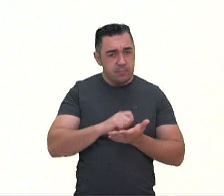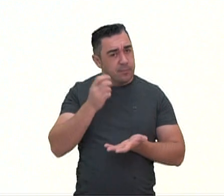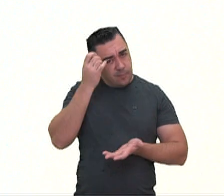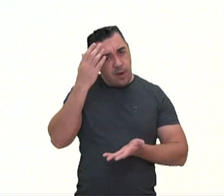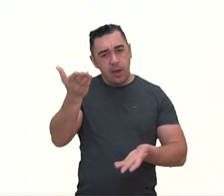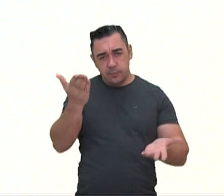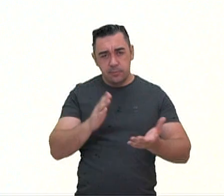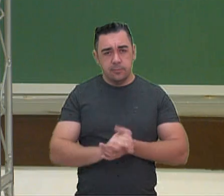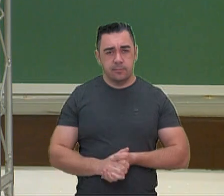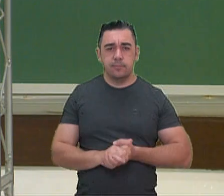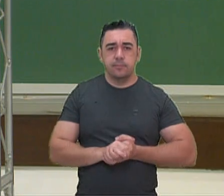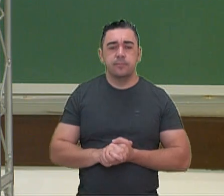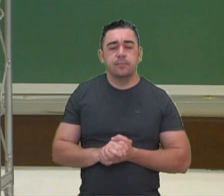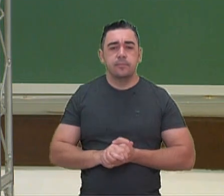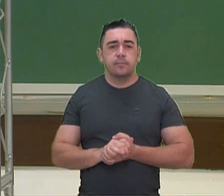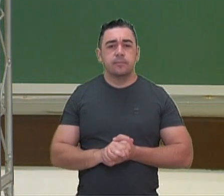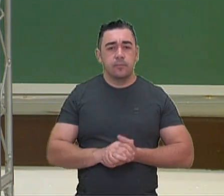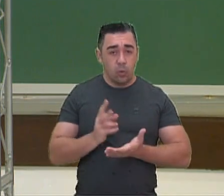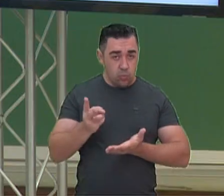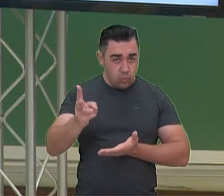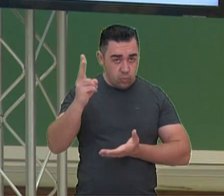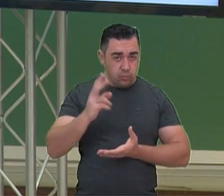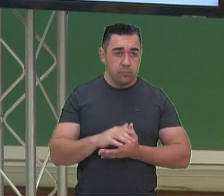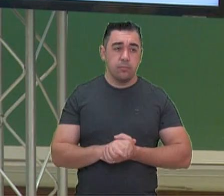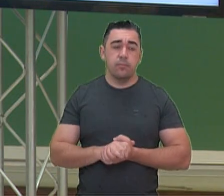né? Muito bem, vamos seguir?